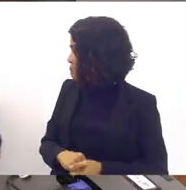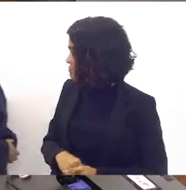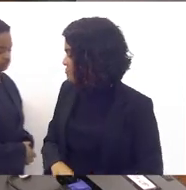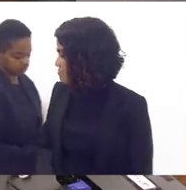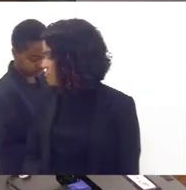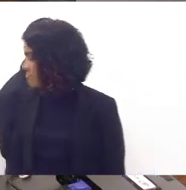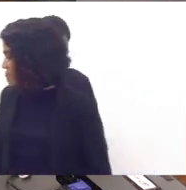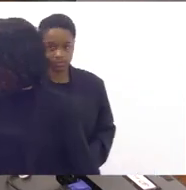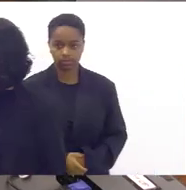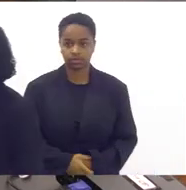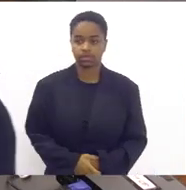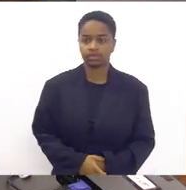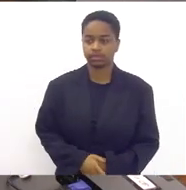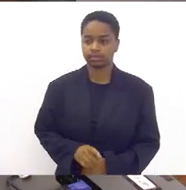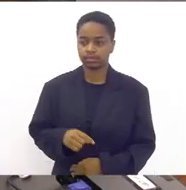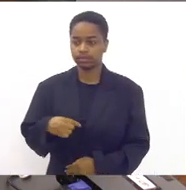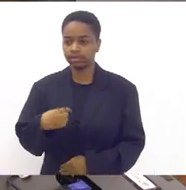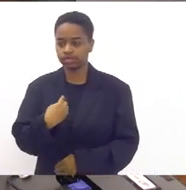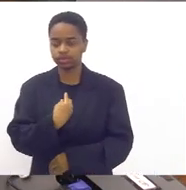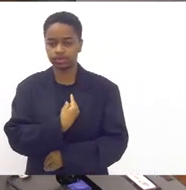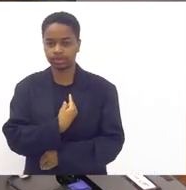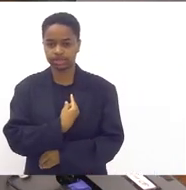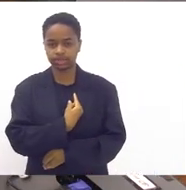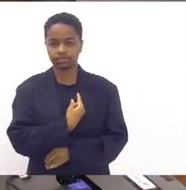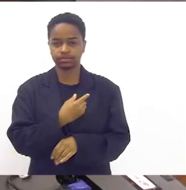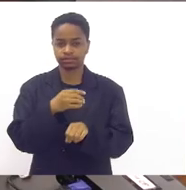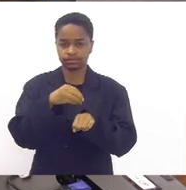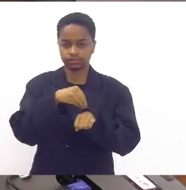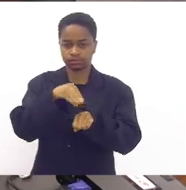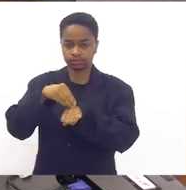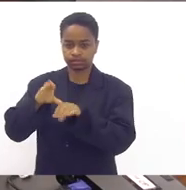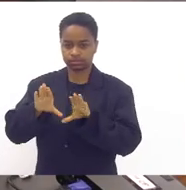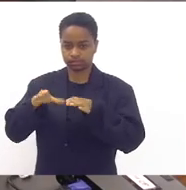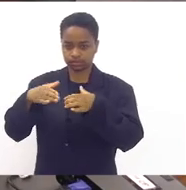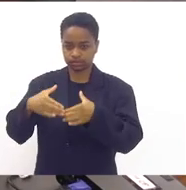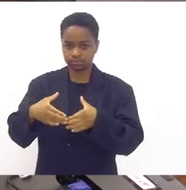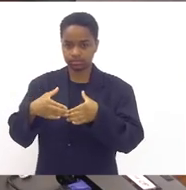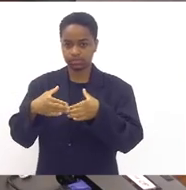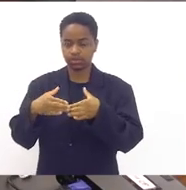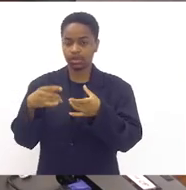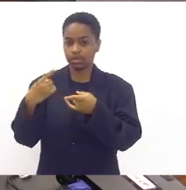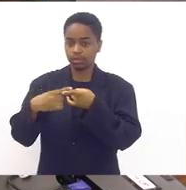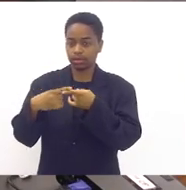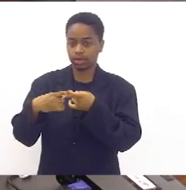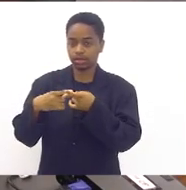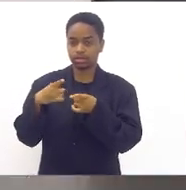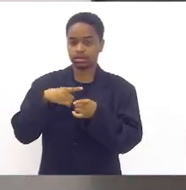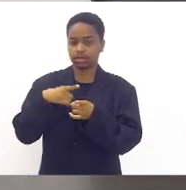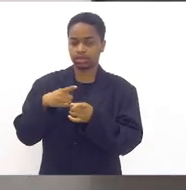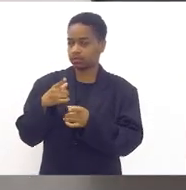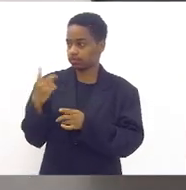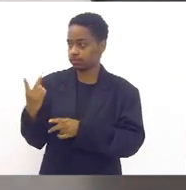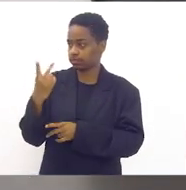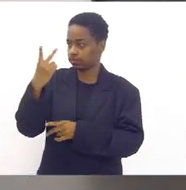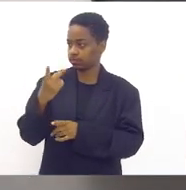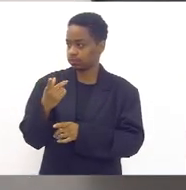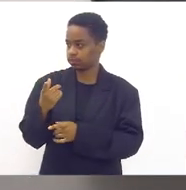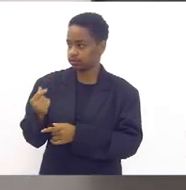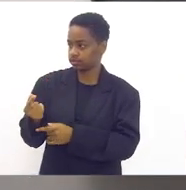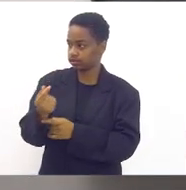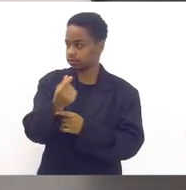Fazenda informar a comissão o saldo financeiro de todos os fundos, especificando por fundo e